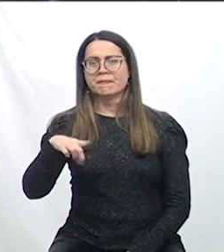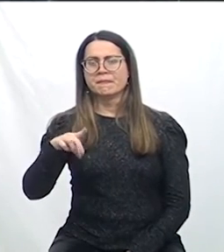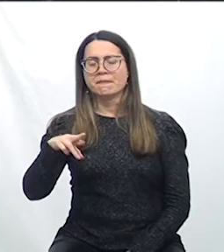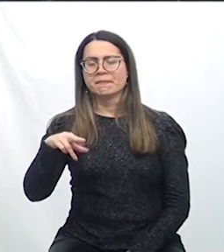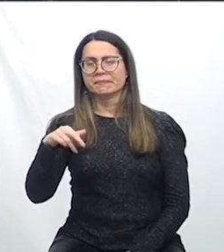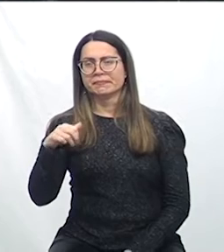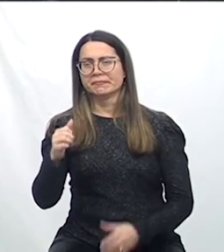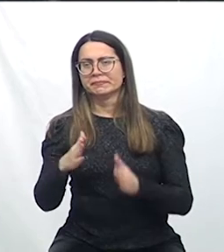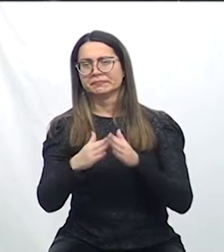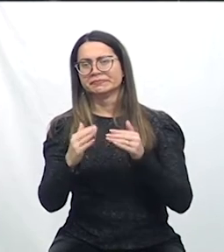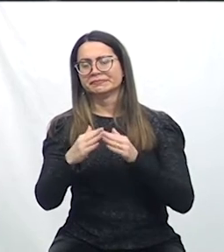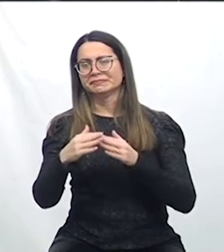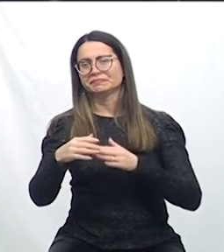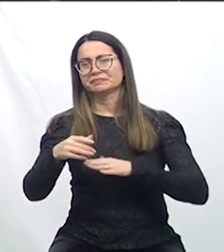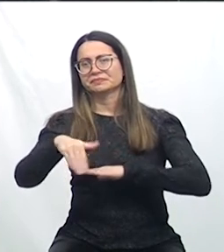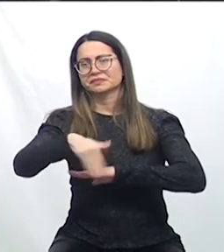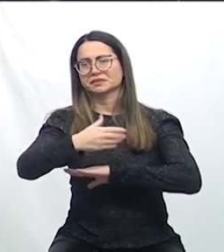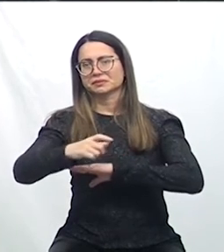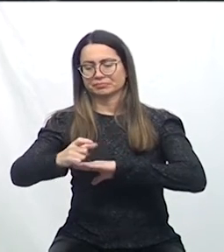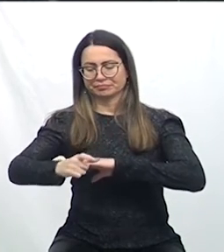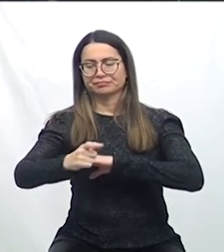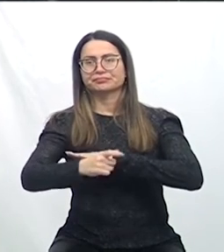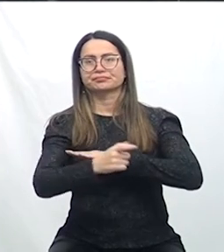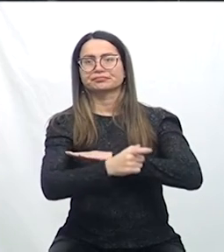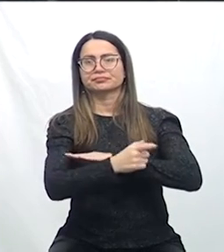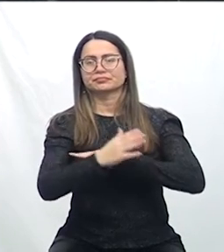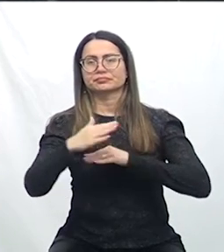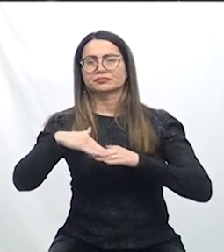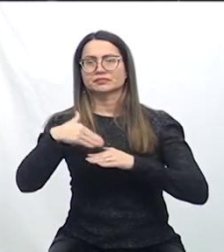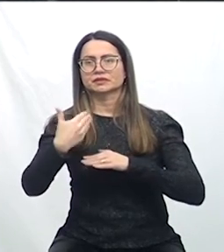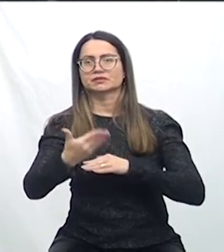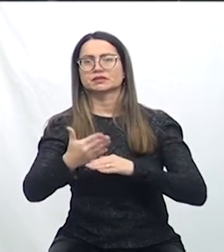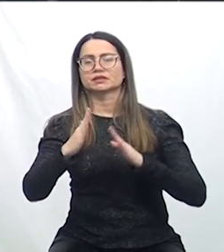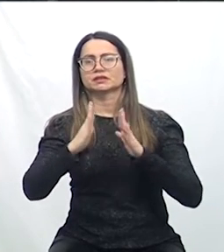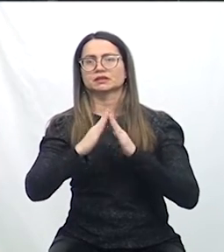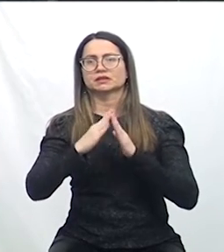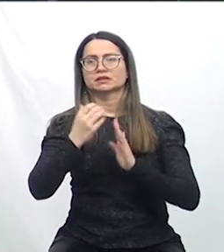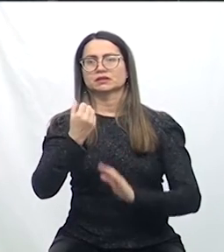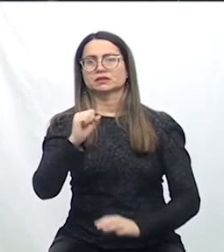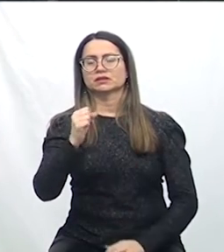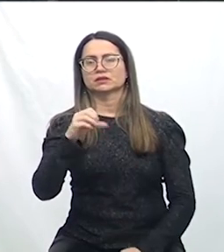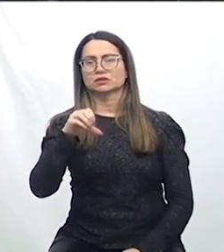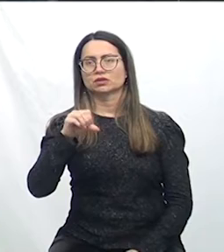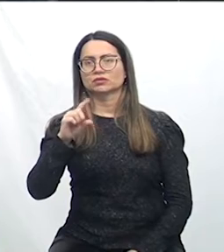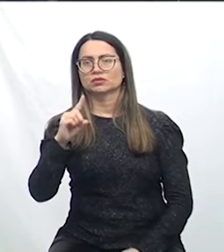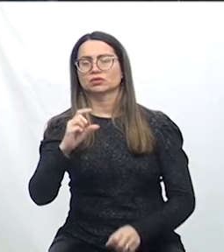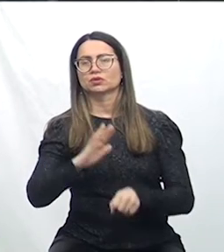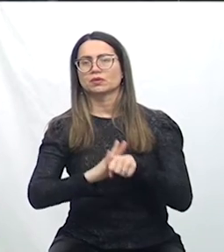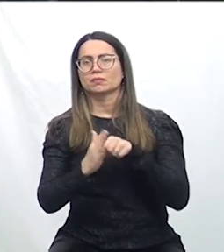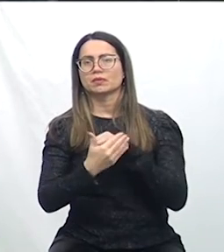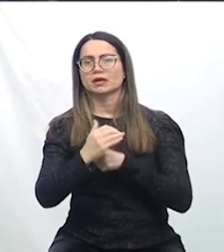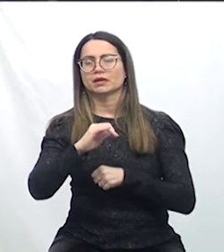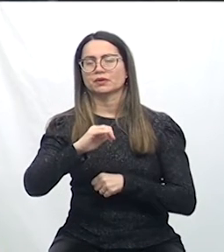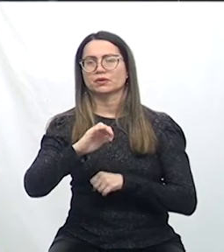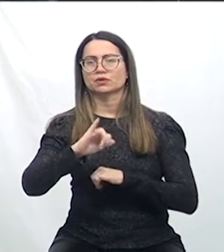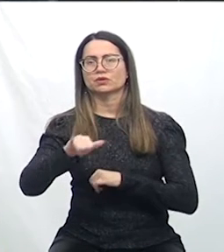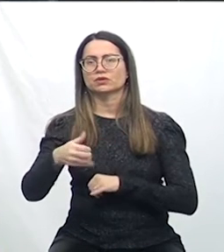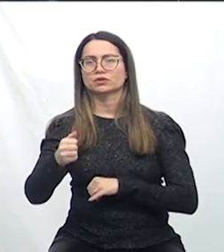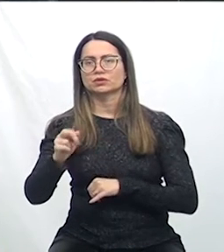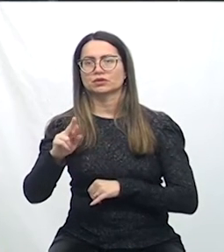de lajotas na rua Otto Leopoldo Tiefense, de frente ao imóvel 891, bairro Jardim Angélica.